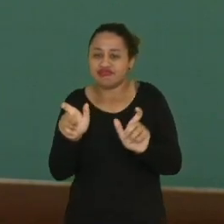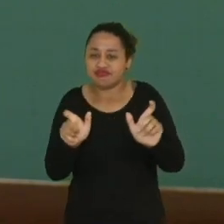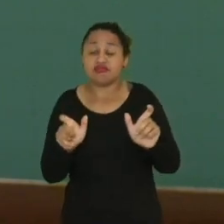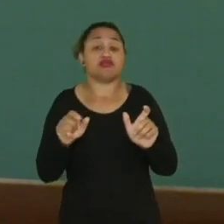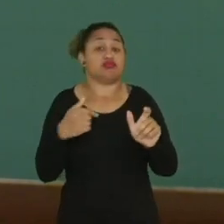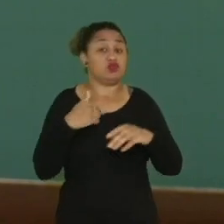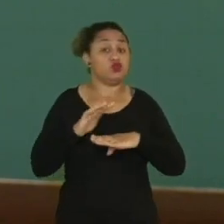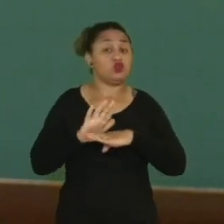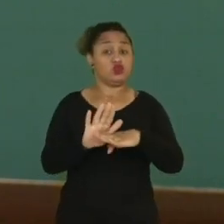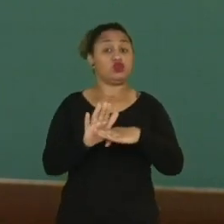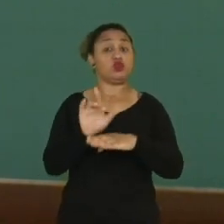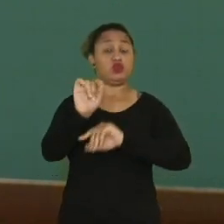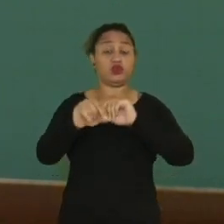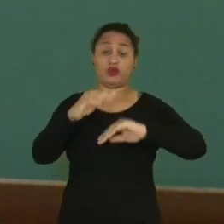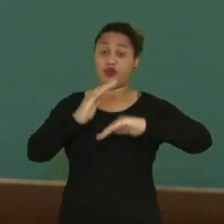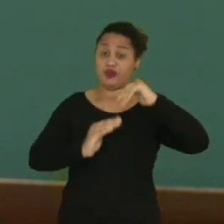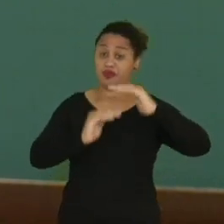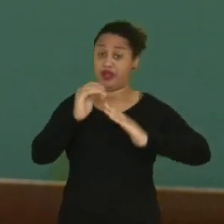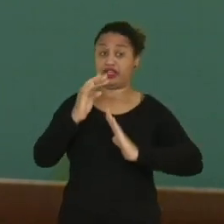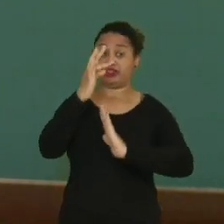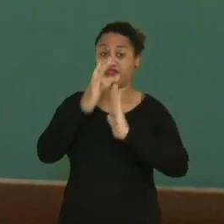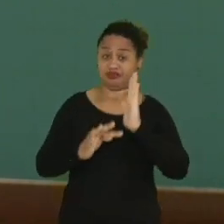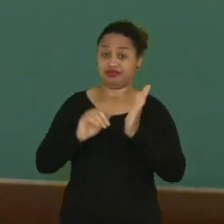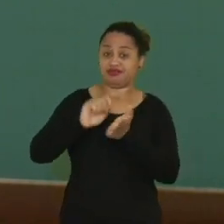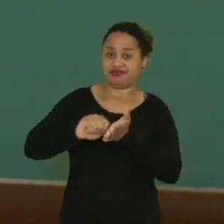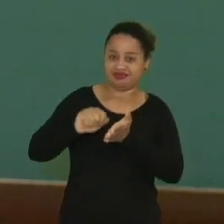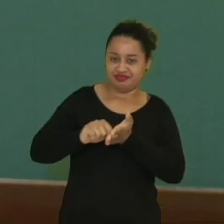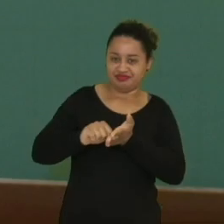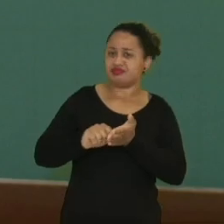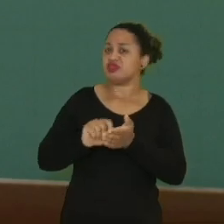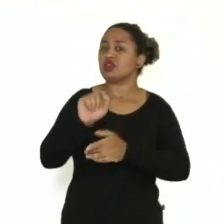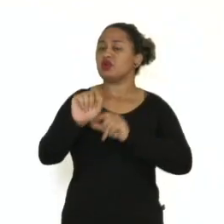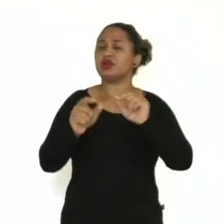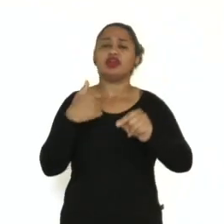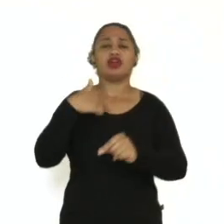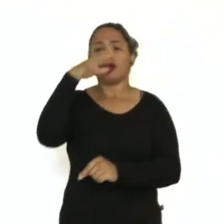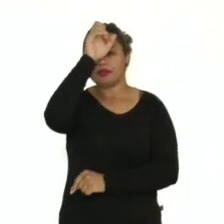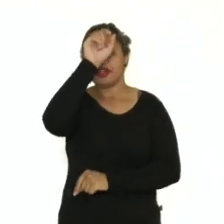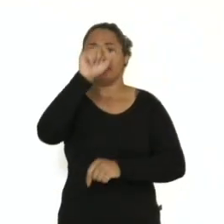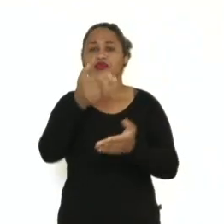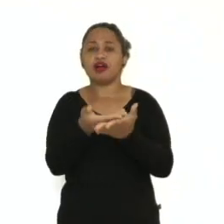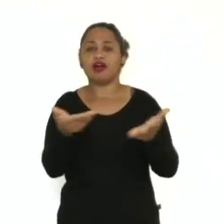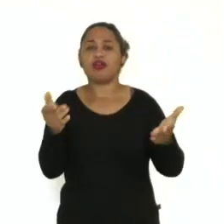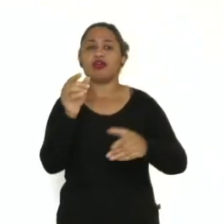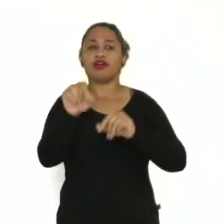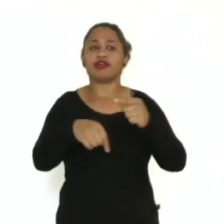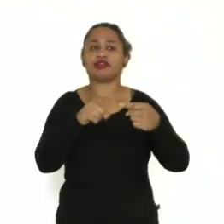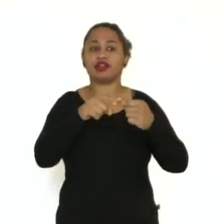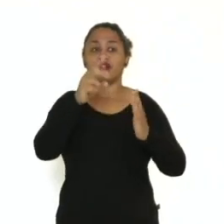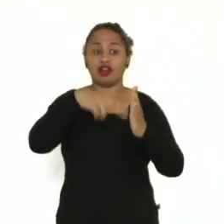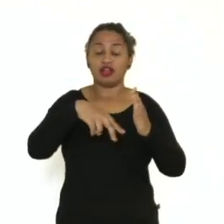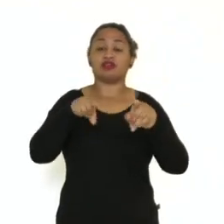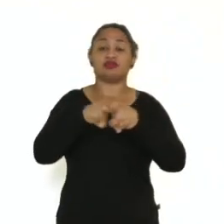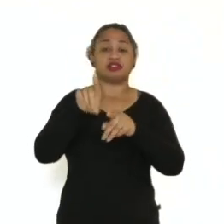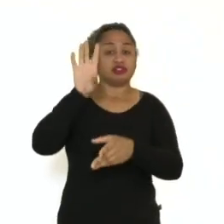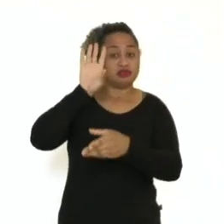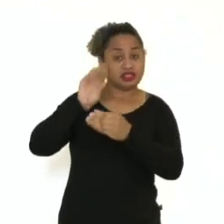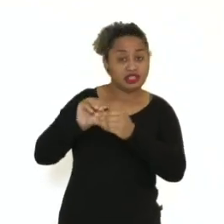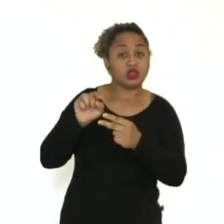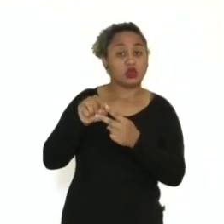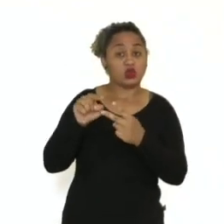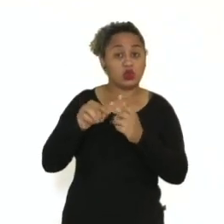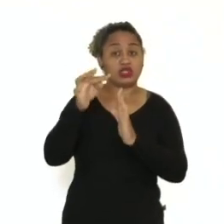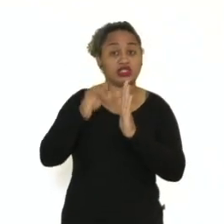a mais na tua prática textual. O que aprendemos? Lemos e interpretamos dois